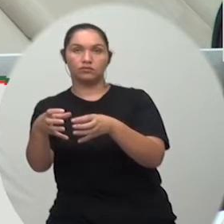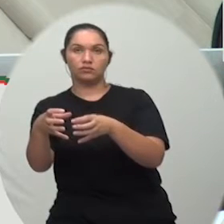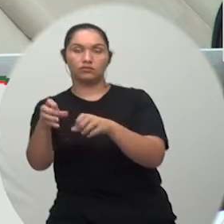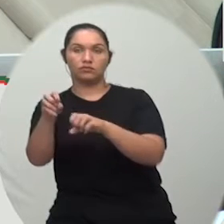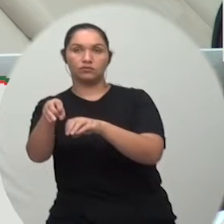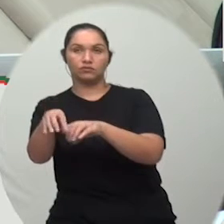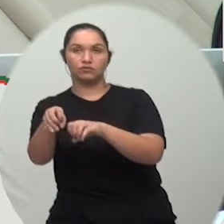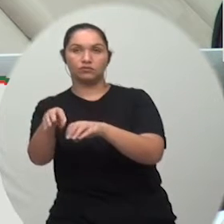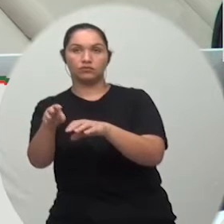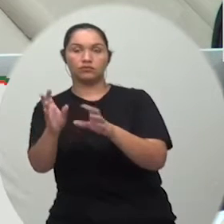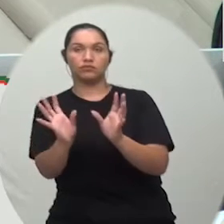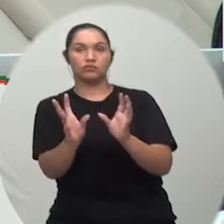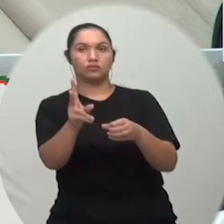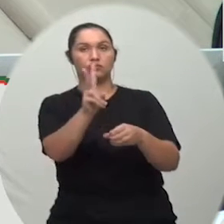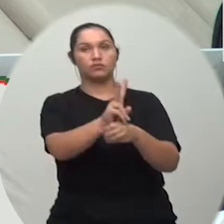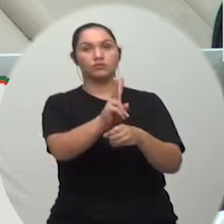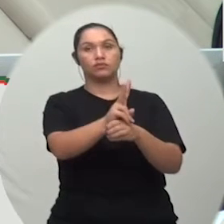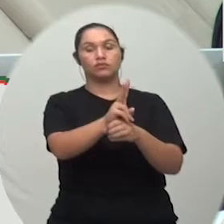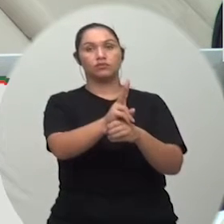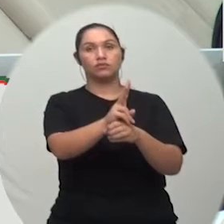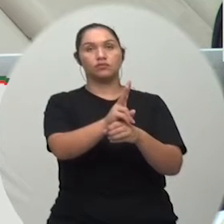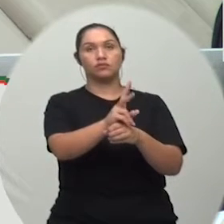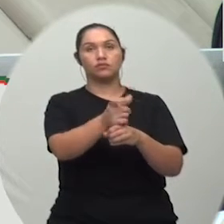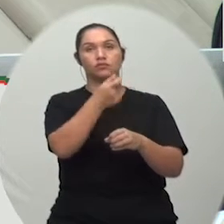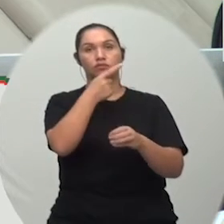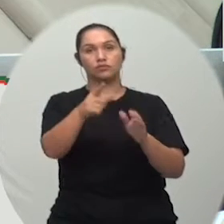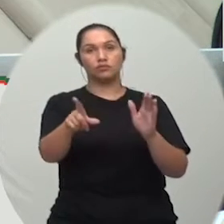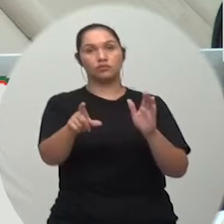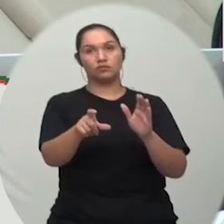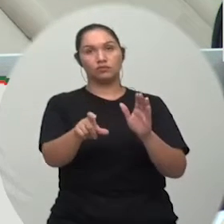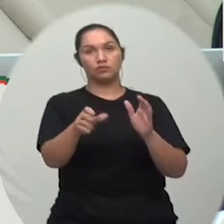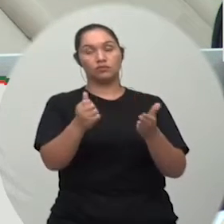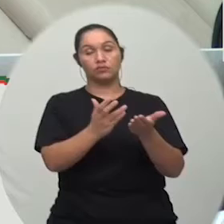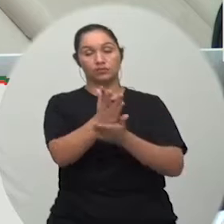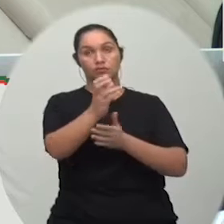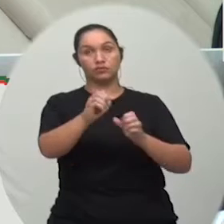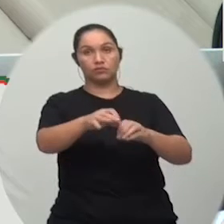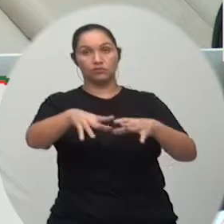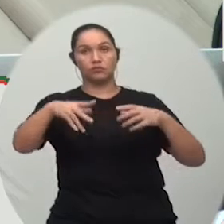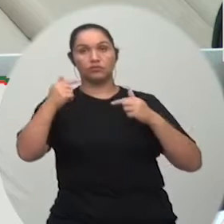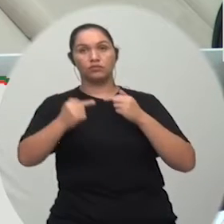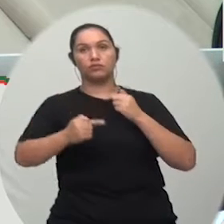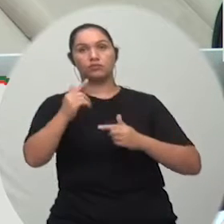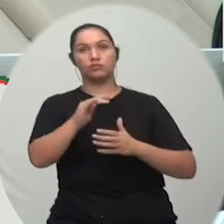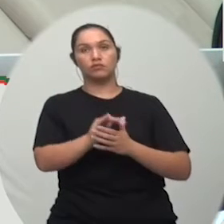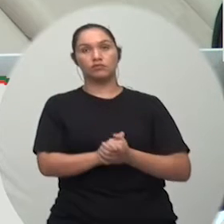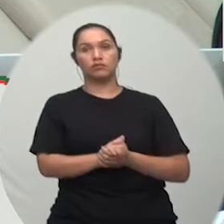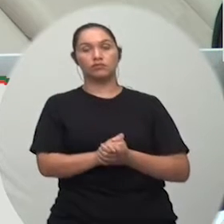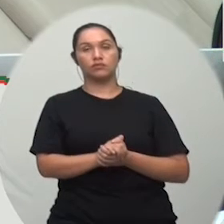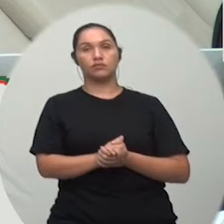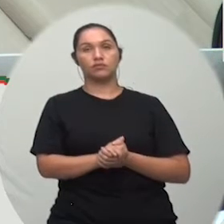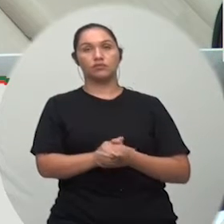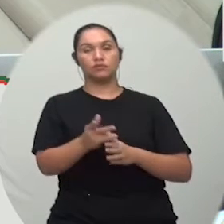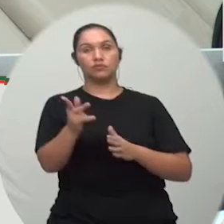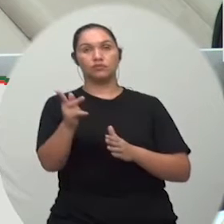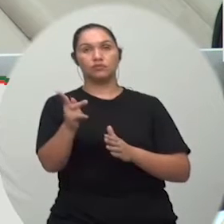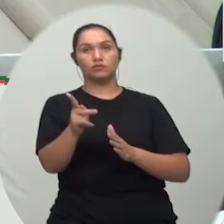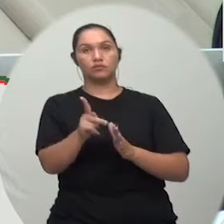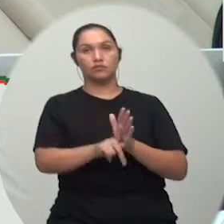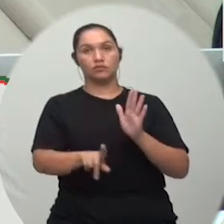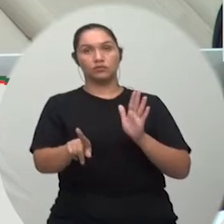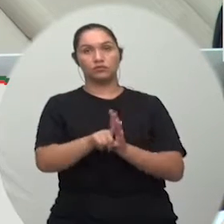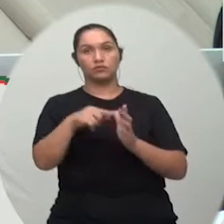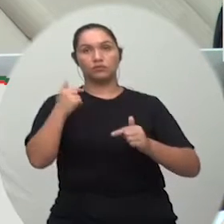de Obras, bem como de Educação e Fiscalização, opinaram pela aprovação, encaminhando-se à deliberação do plenário.